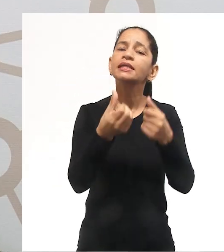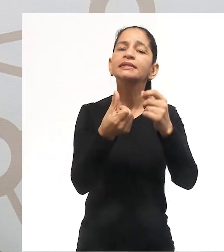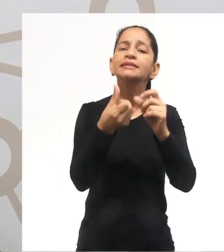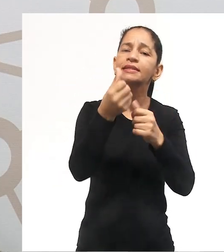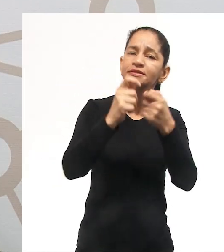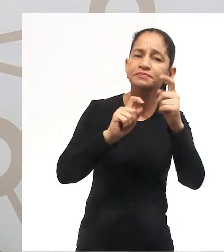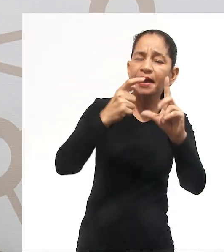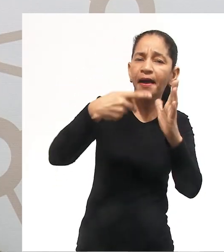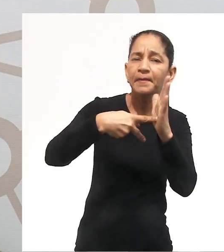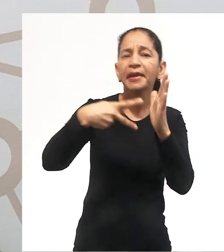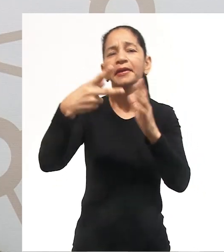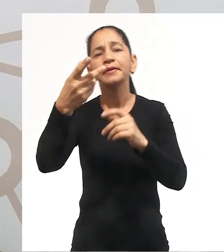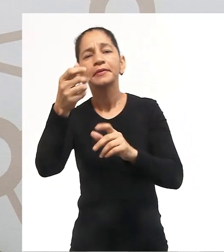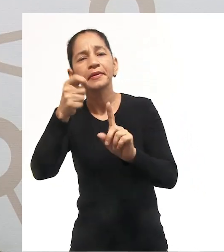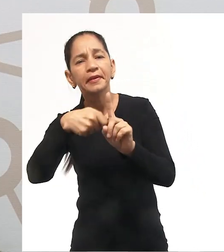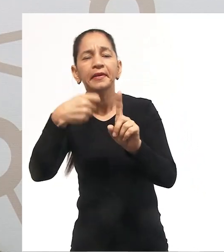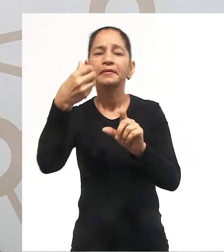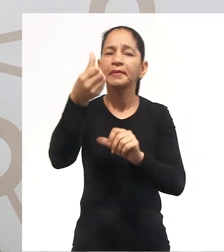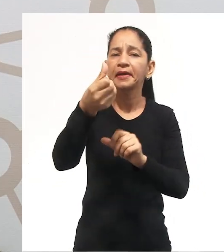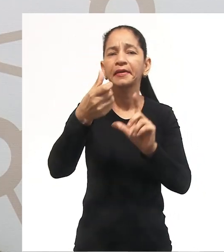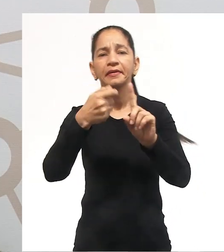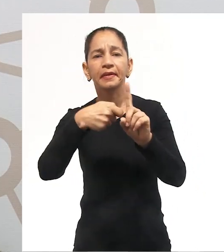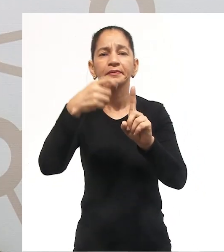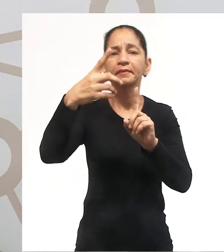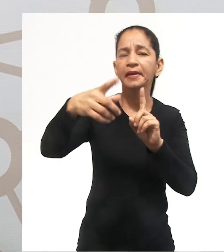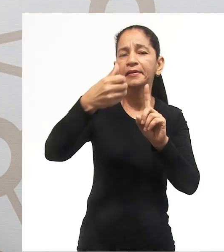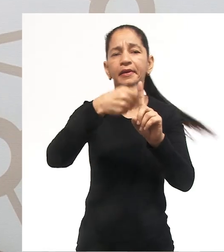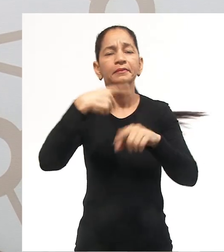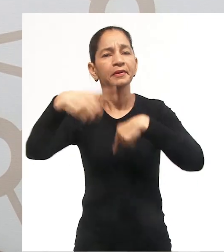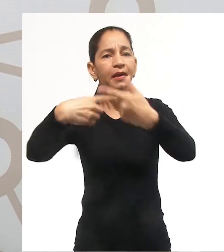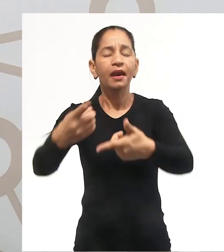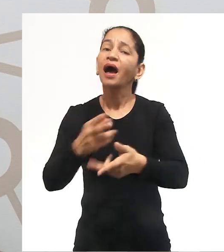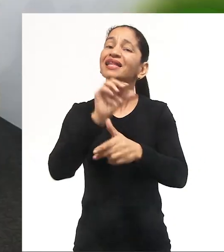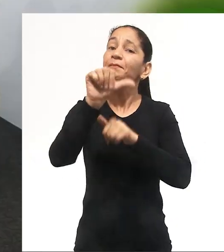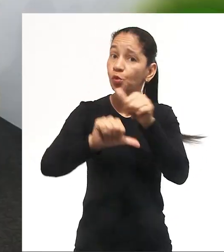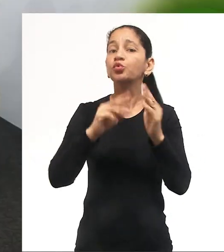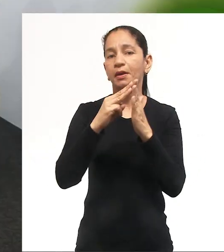o semestre, mas ela está do início ao final do curso, sim.